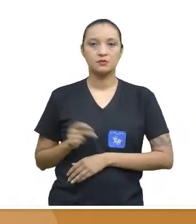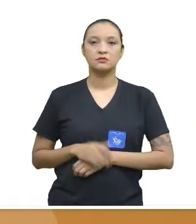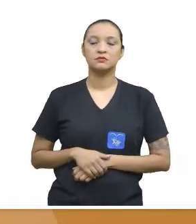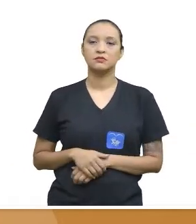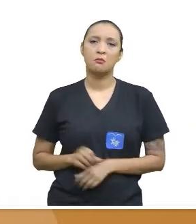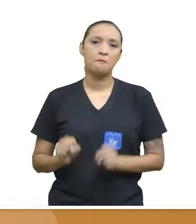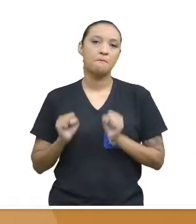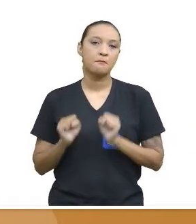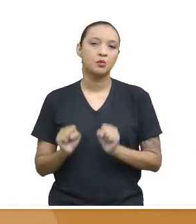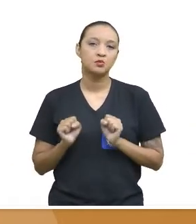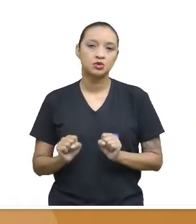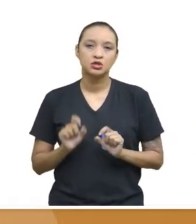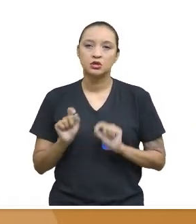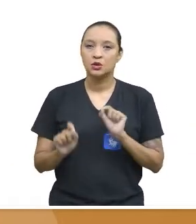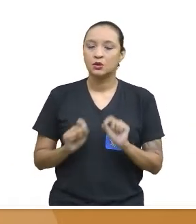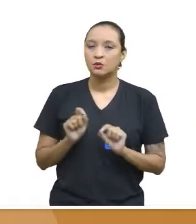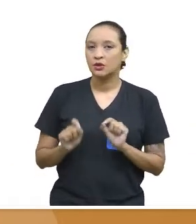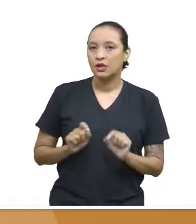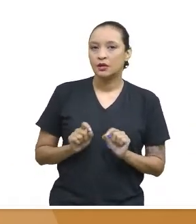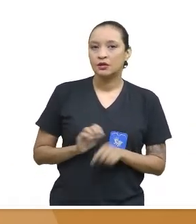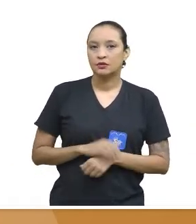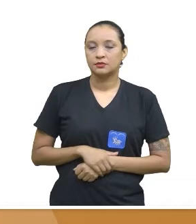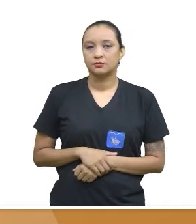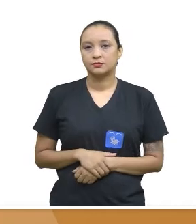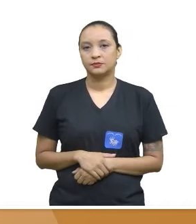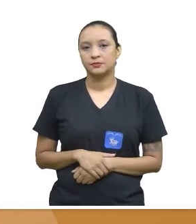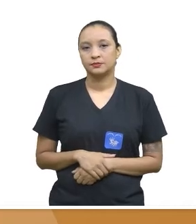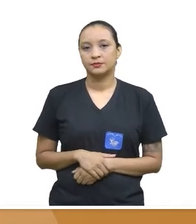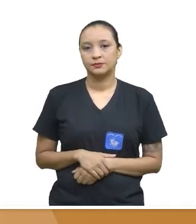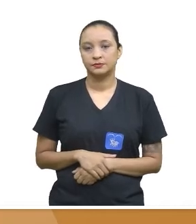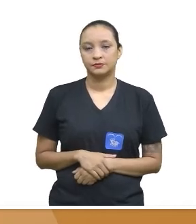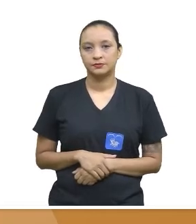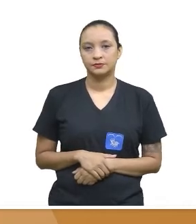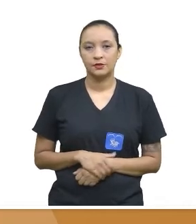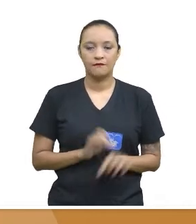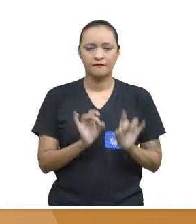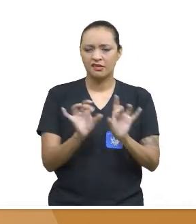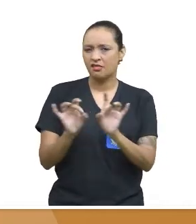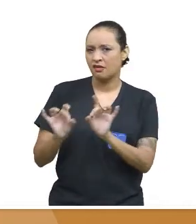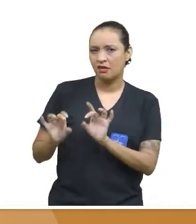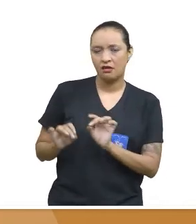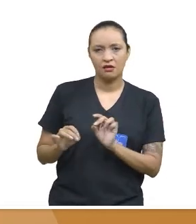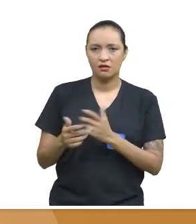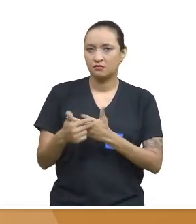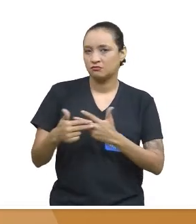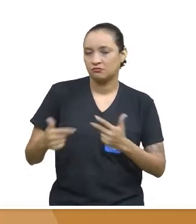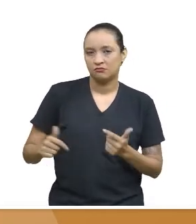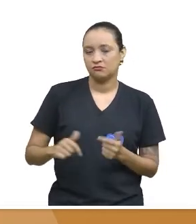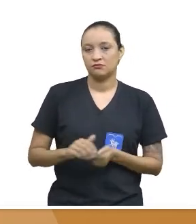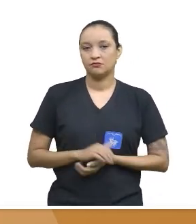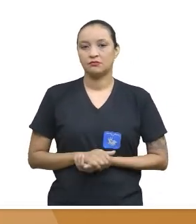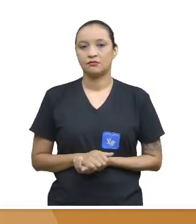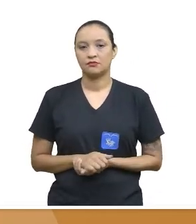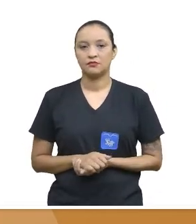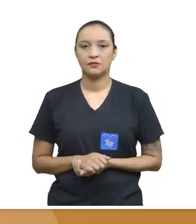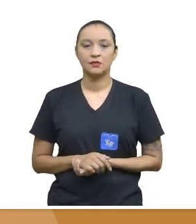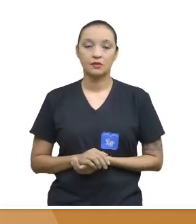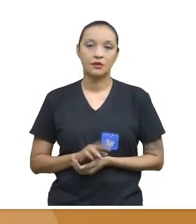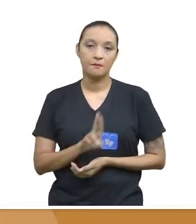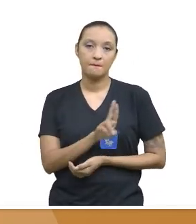fazer todo tipo de comércio. A palavra aqui é mercado,